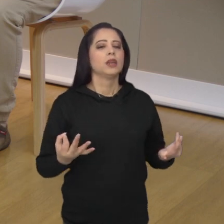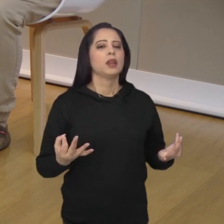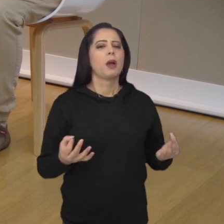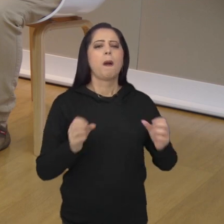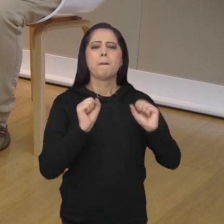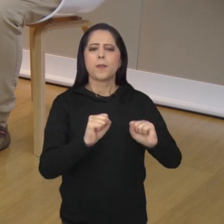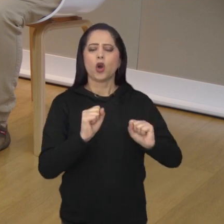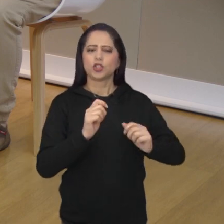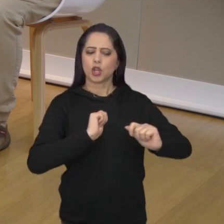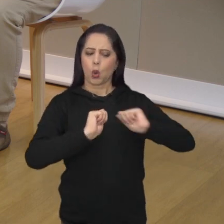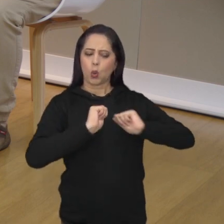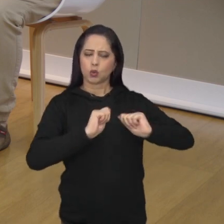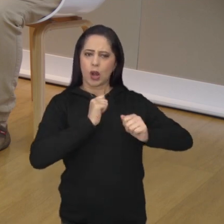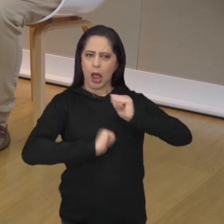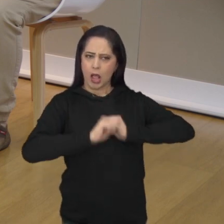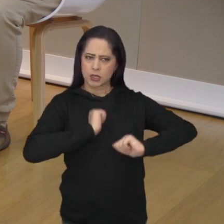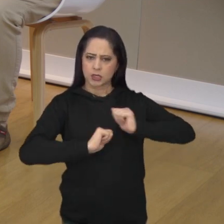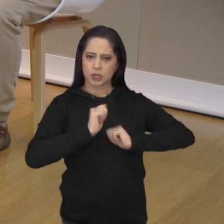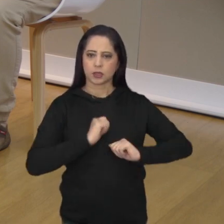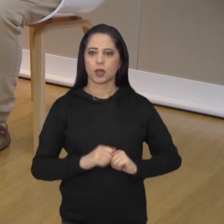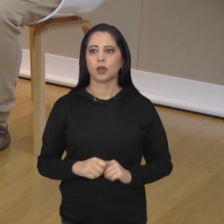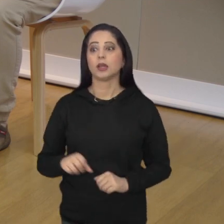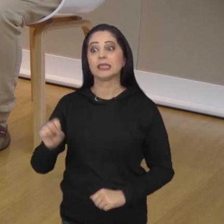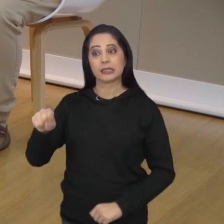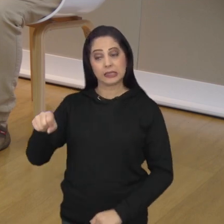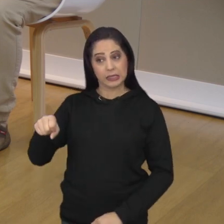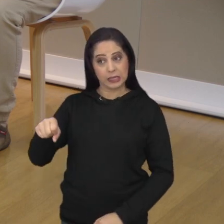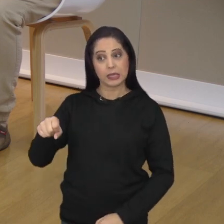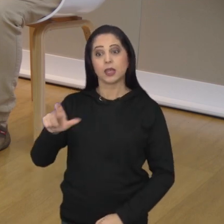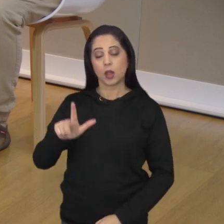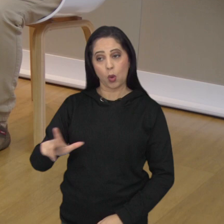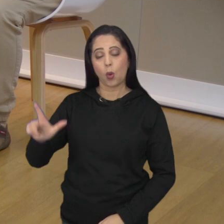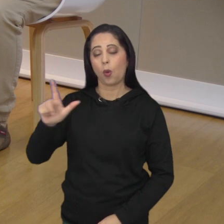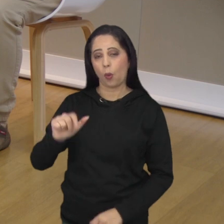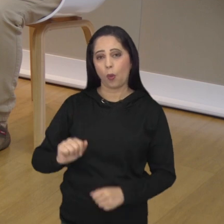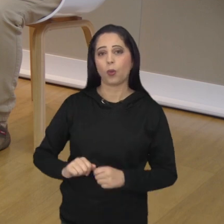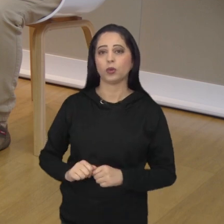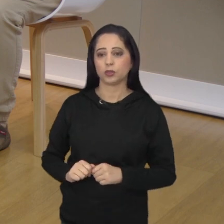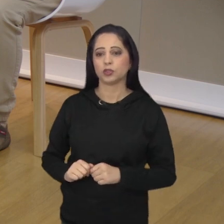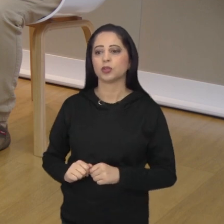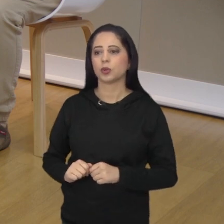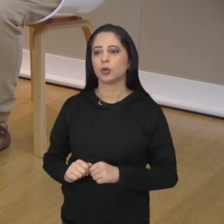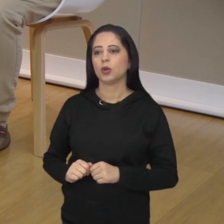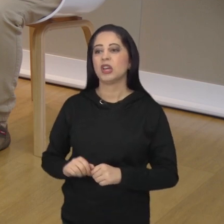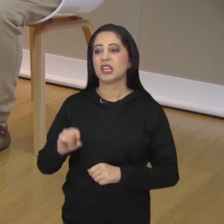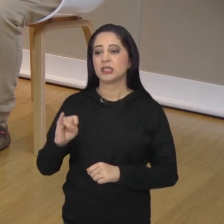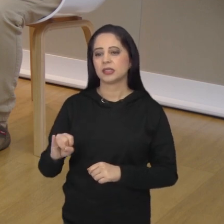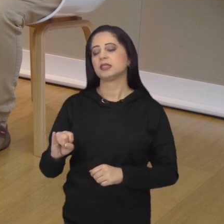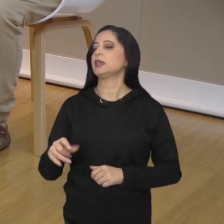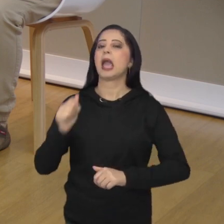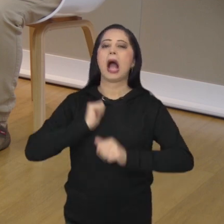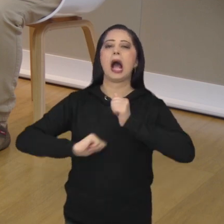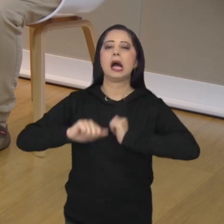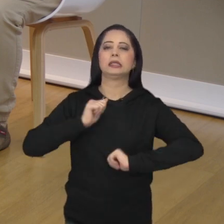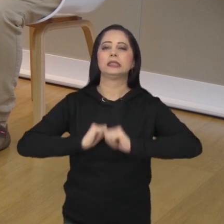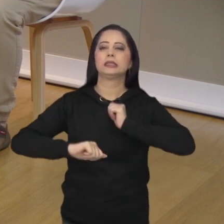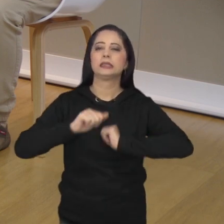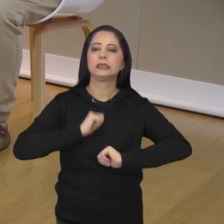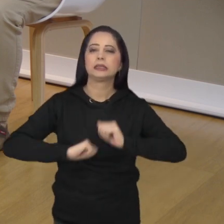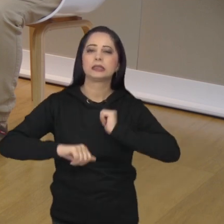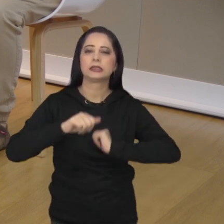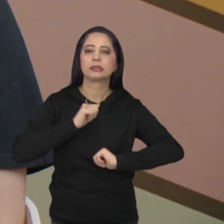possível controlar um pouco da ansiedade? Olha, melhora bastante, né? A nossa relação com a ansiedade. Essa que é a